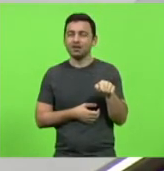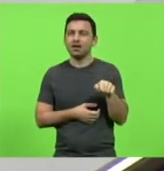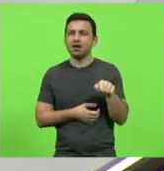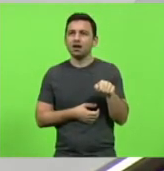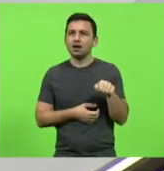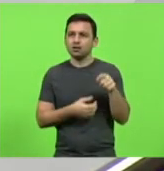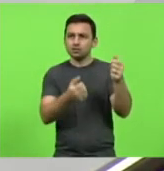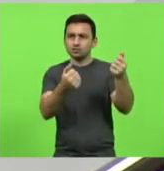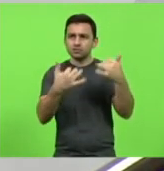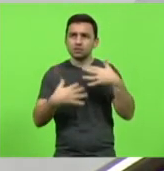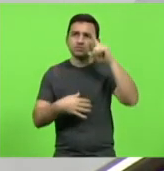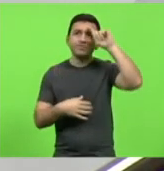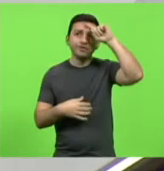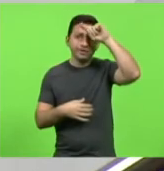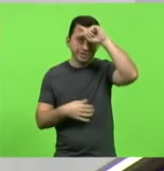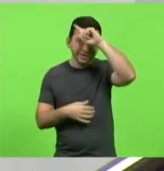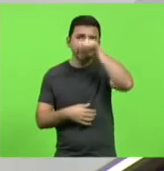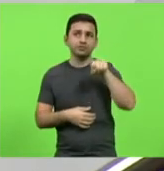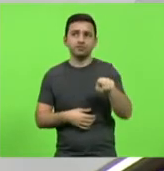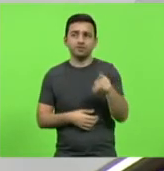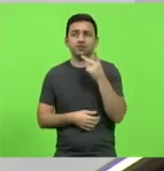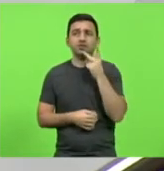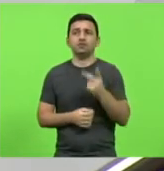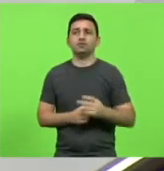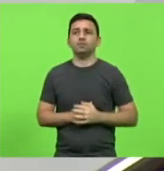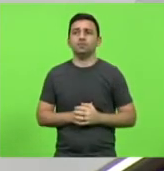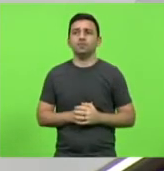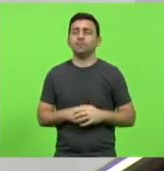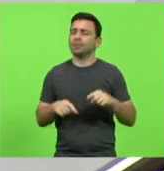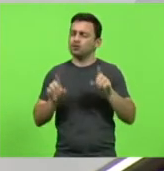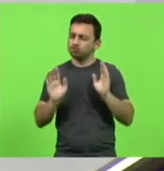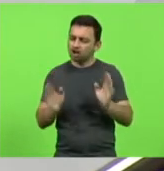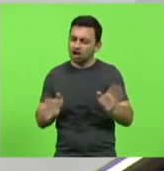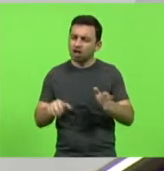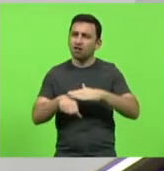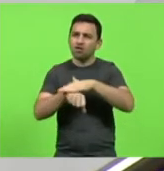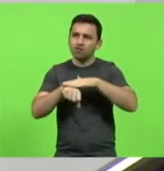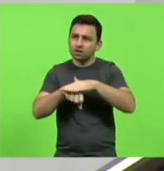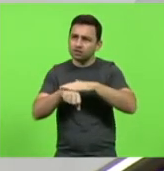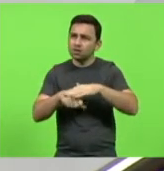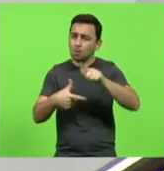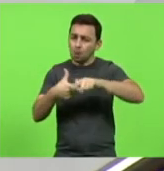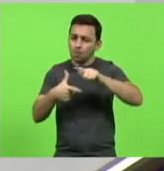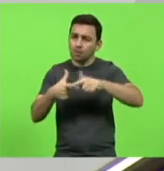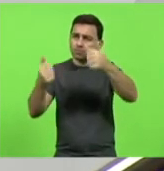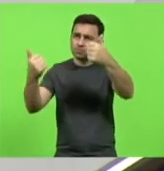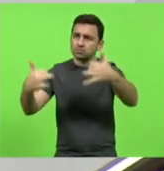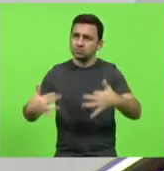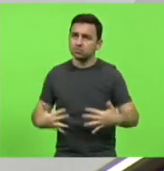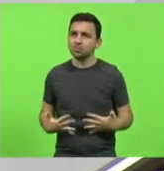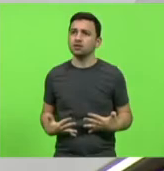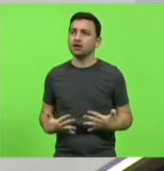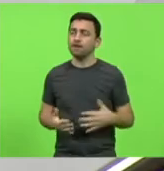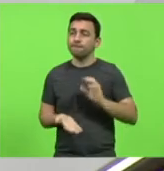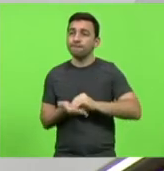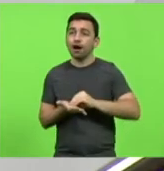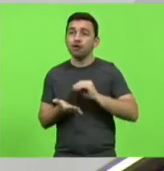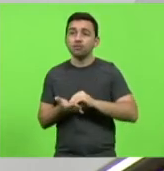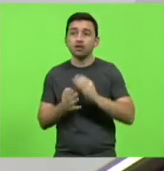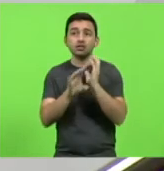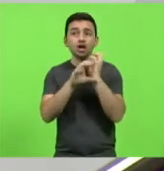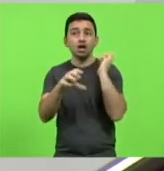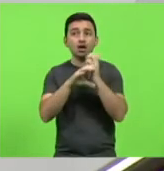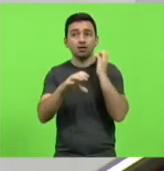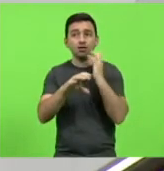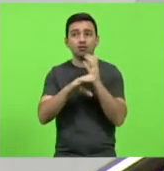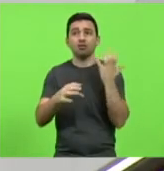essa grande dificuldade, que eu já conversei aqui também, já apresentei essa problemática, que é a falta de engenheiros.